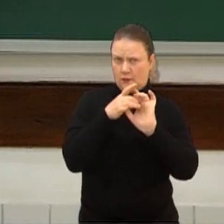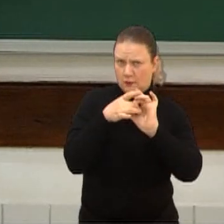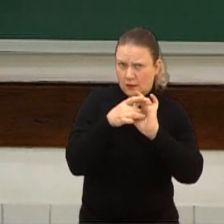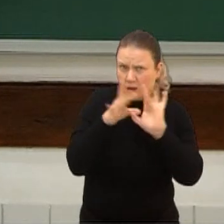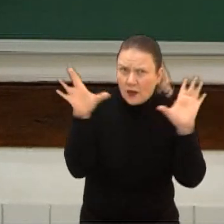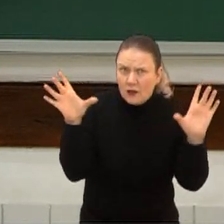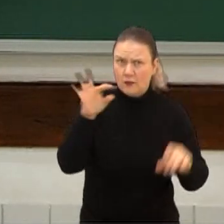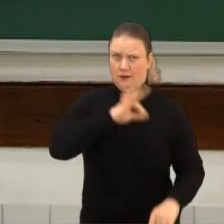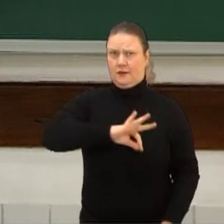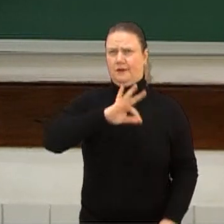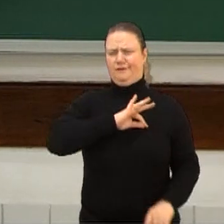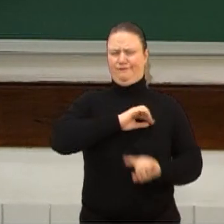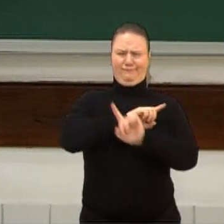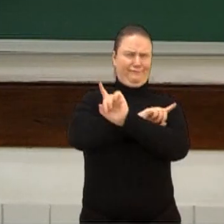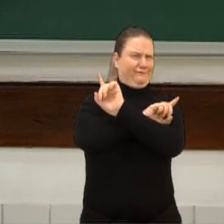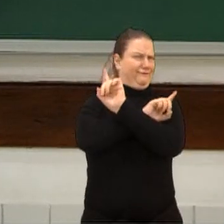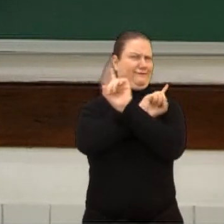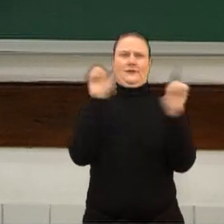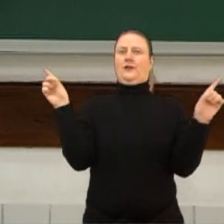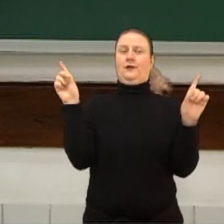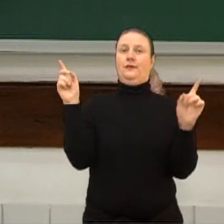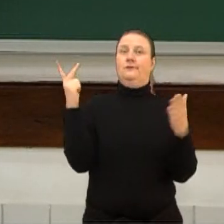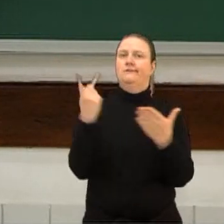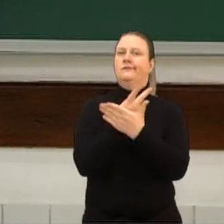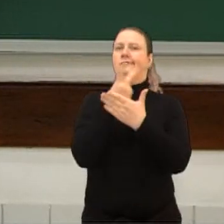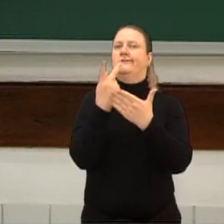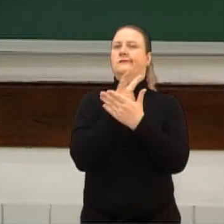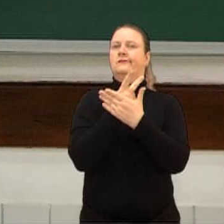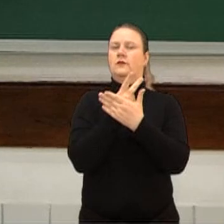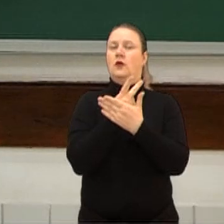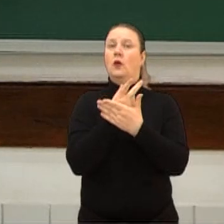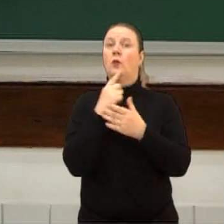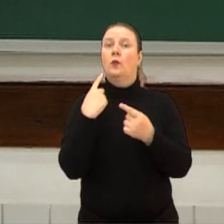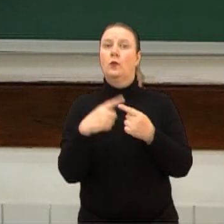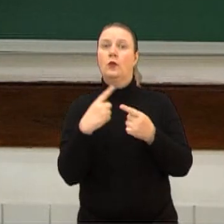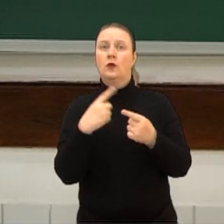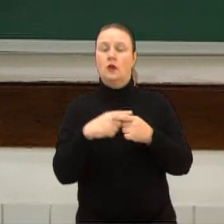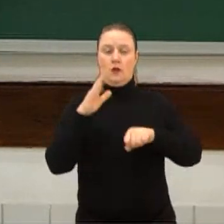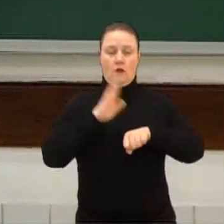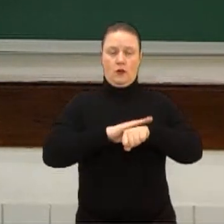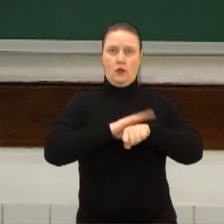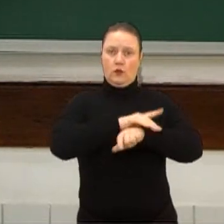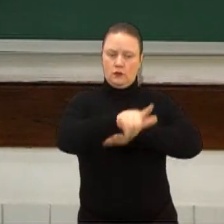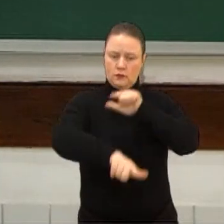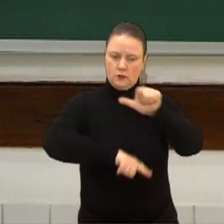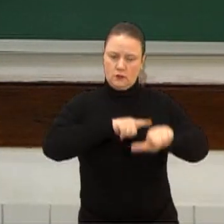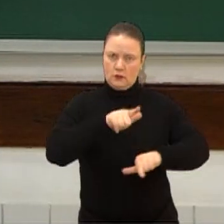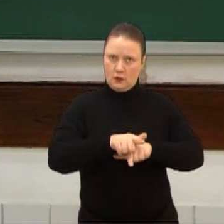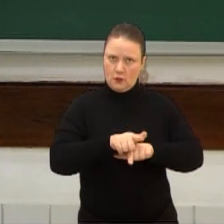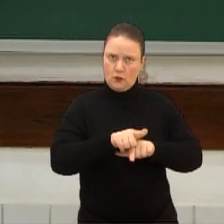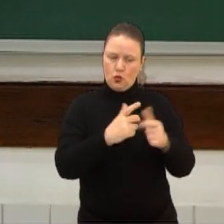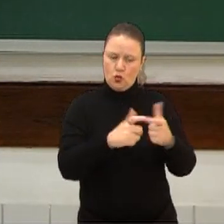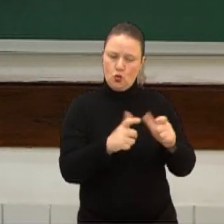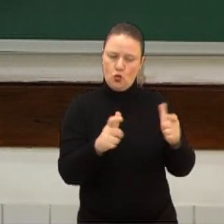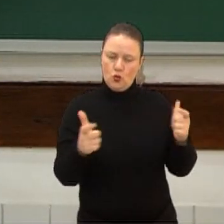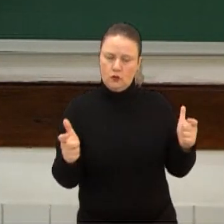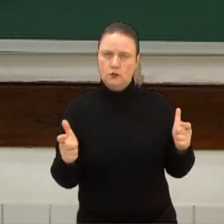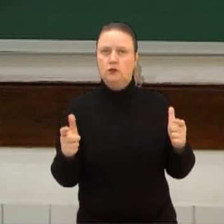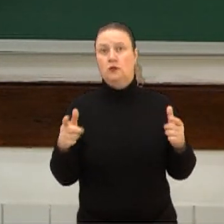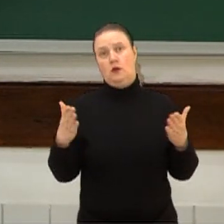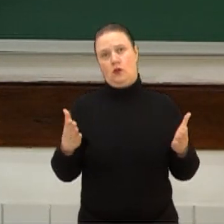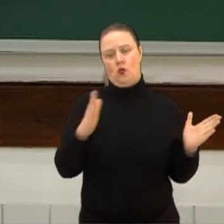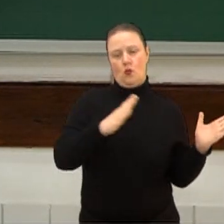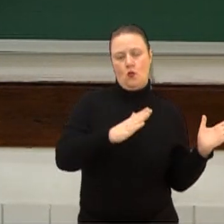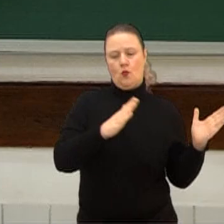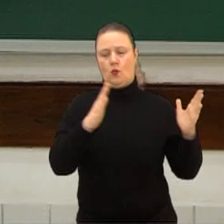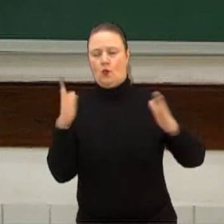assalariado? Claro que não. No plantation, a utilização necessária de uma mão de obra muito grande, e isso, em detrimento do processo